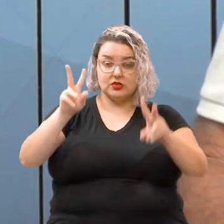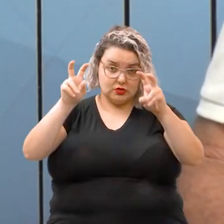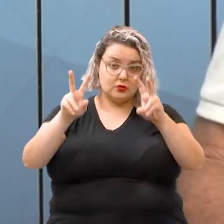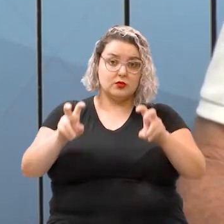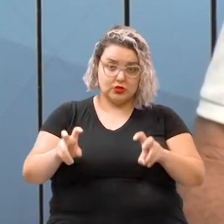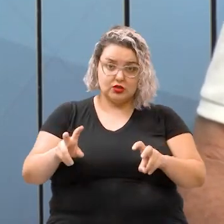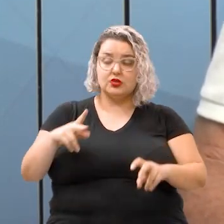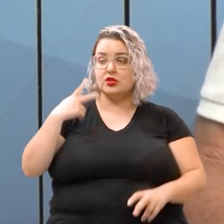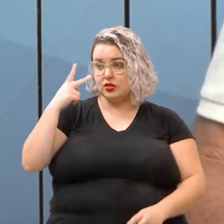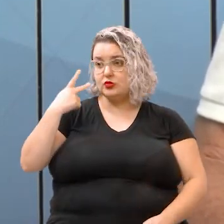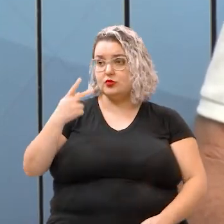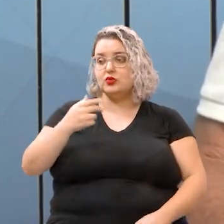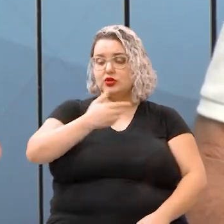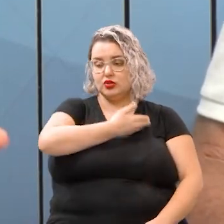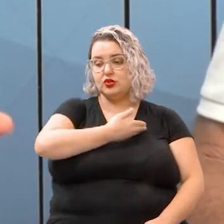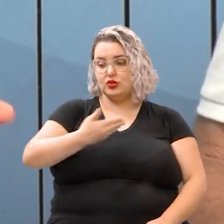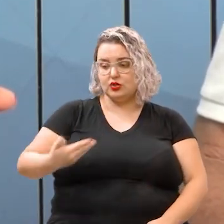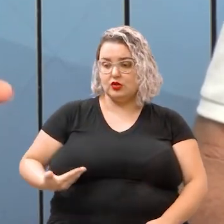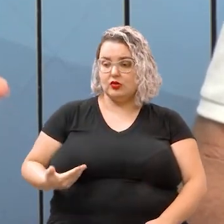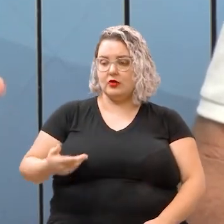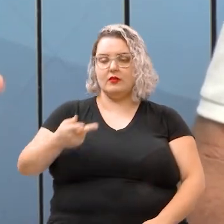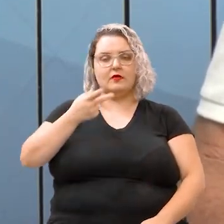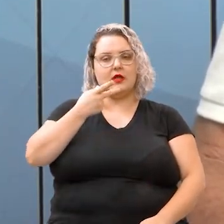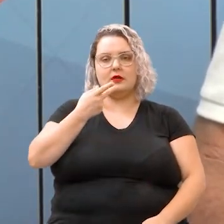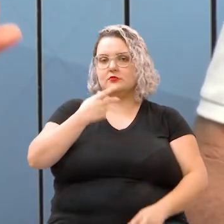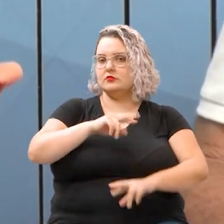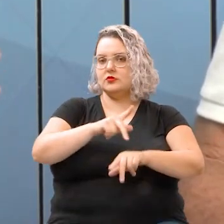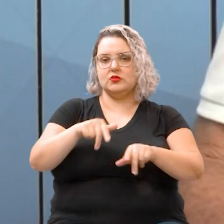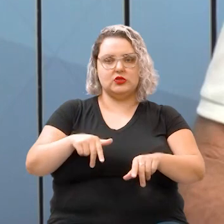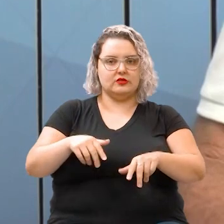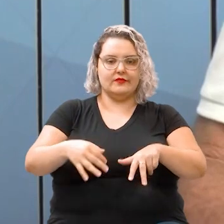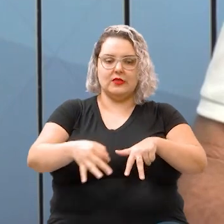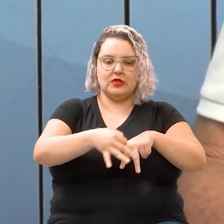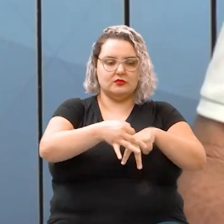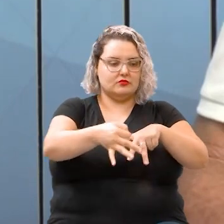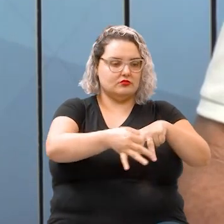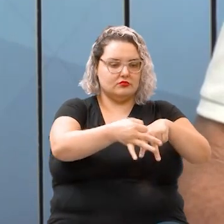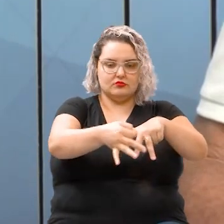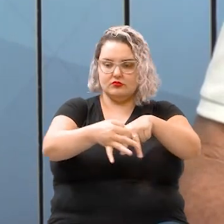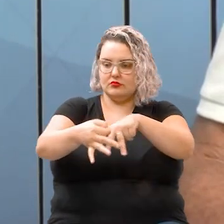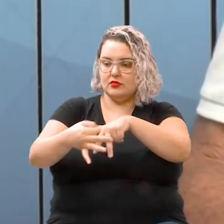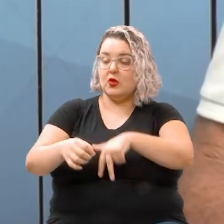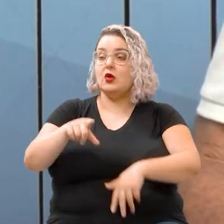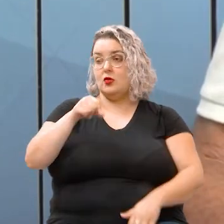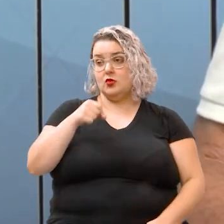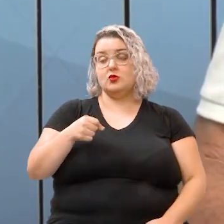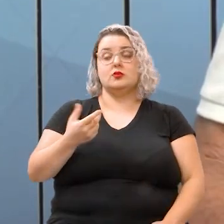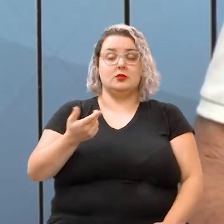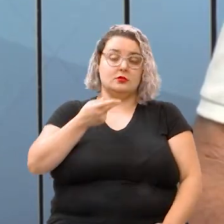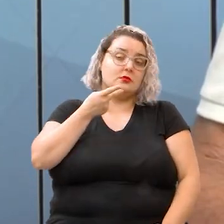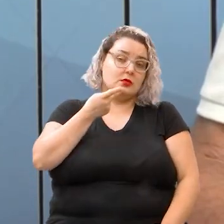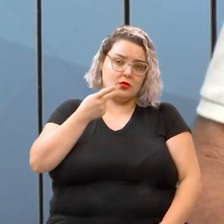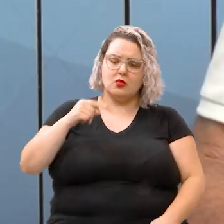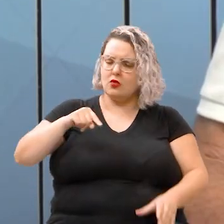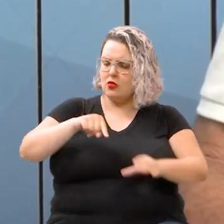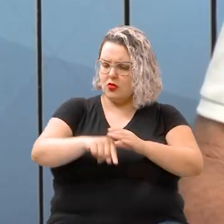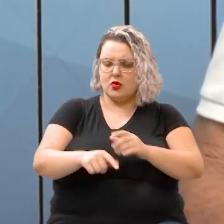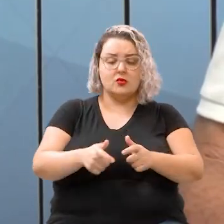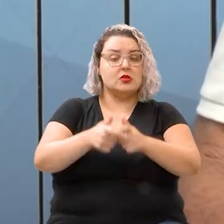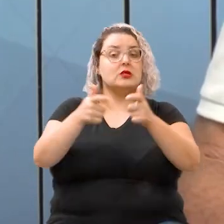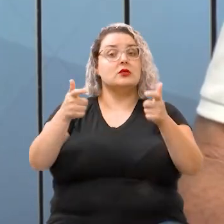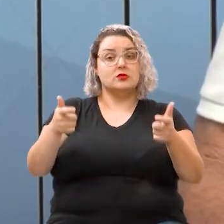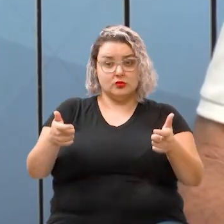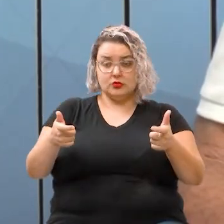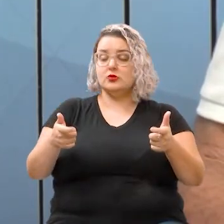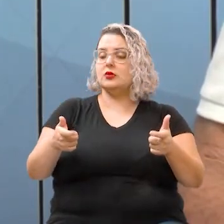questões das políticas públicas, a gente pode falar a partir de vários ângulos, né? Então eu escolho um para falar que eu acho que foi um avanço muito